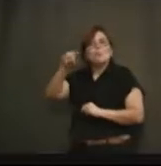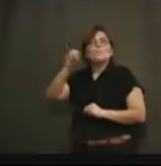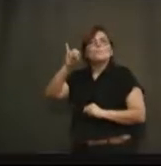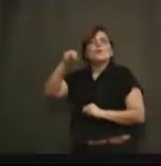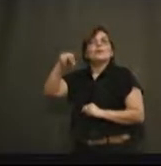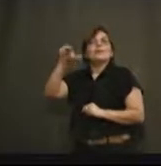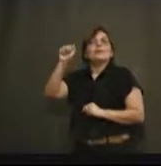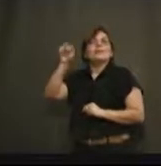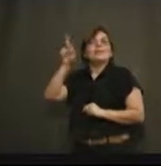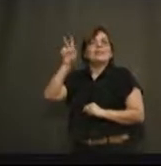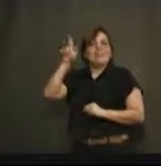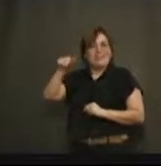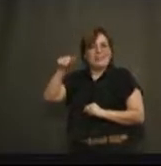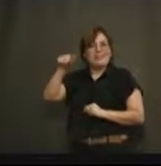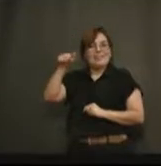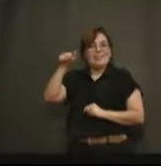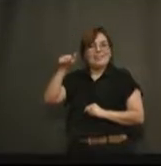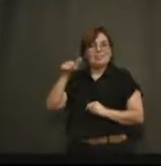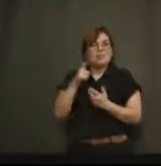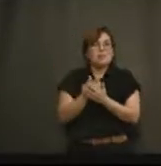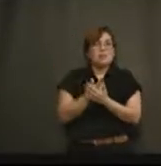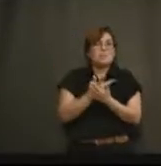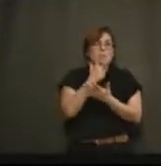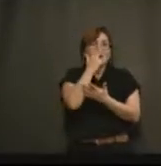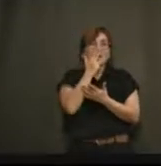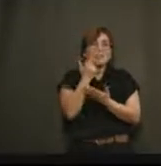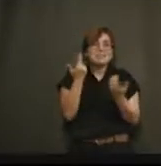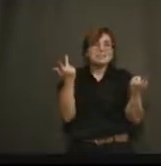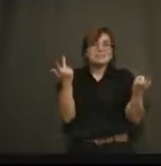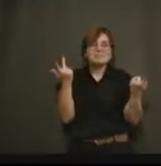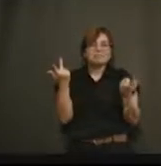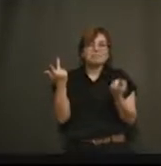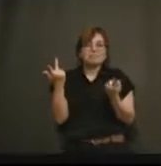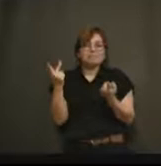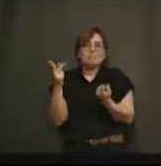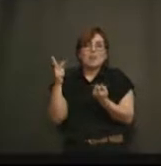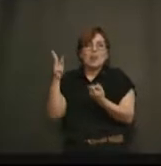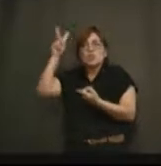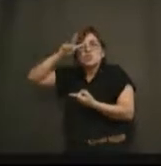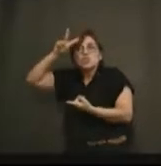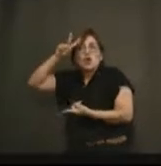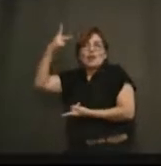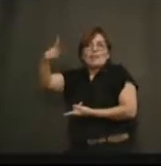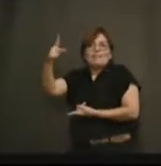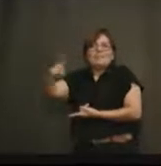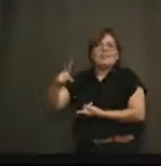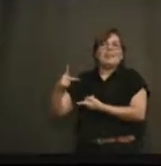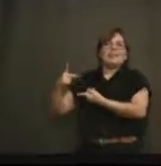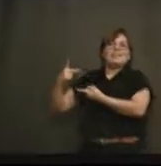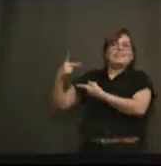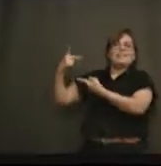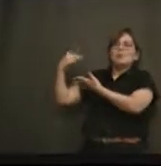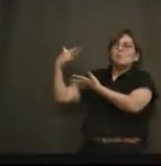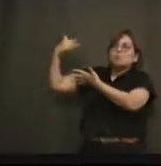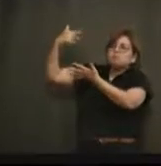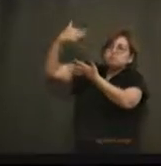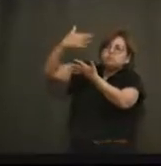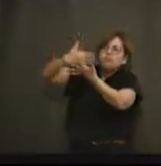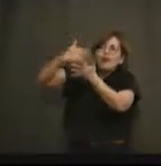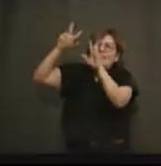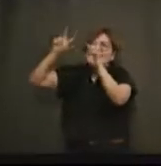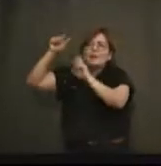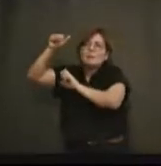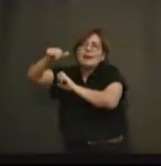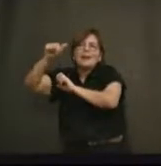ironicamente, misteriosamente, de forma quase divertida, a herança de Poincaré, o legado de Poincaré em termos de como pensar a matemática, ficou